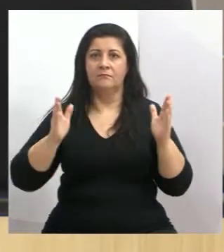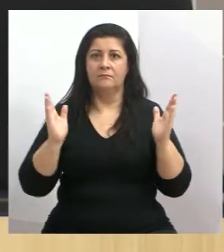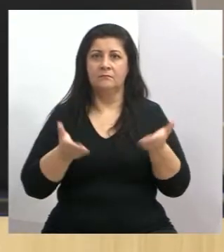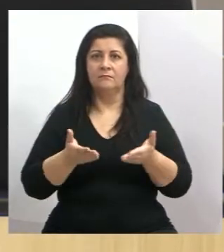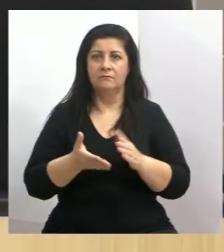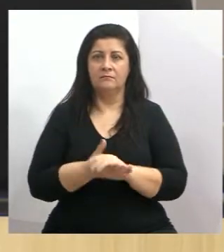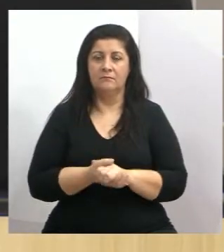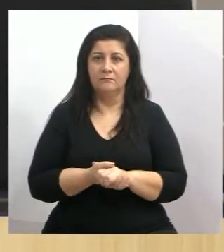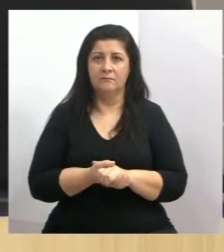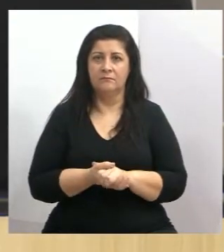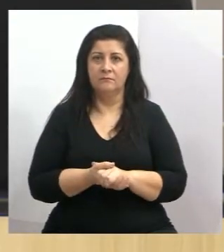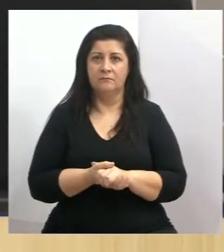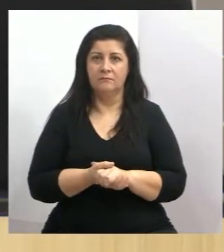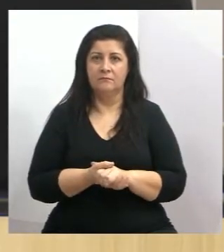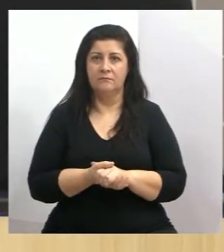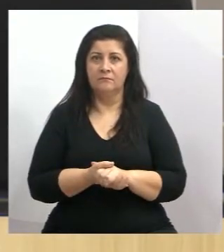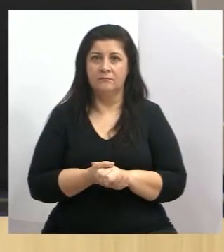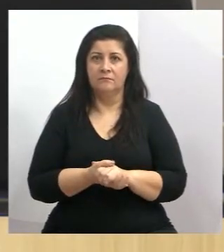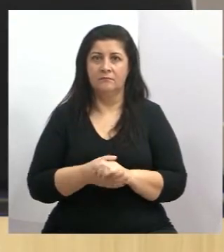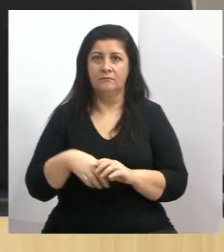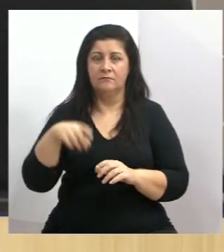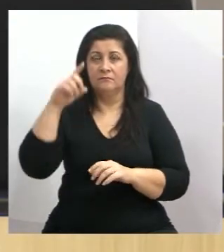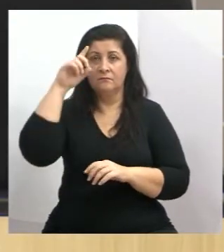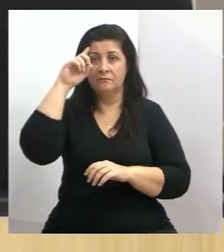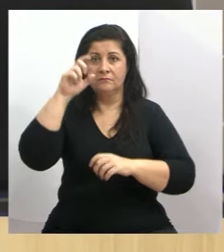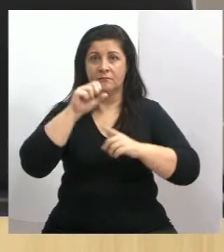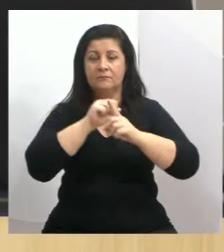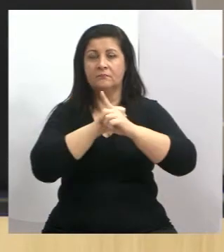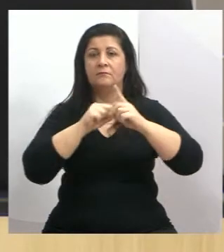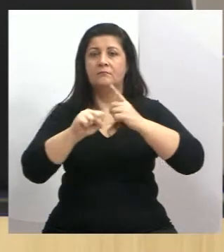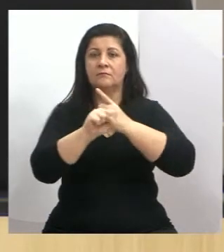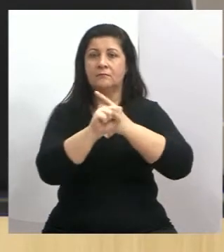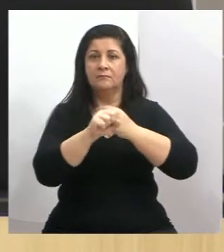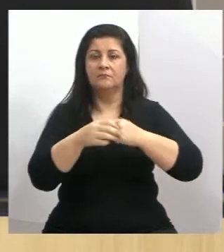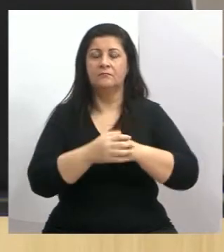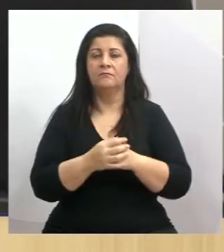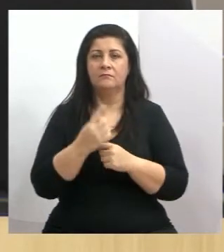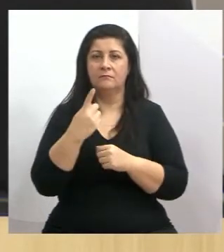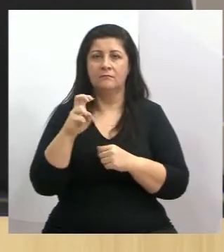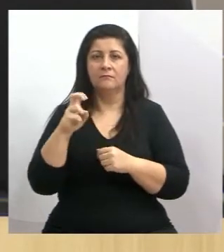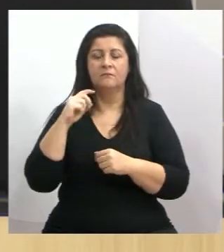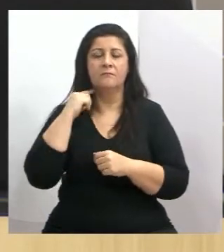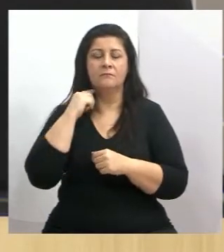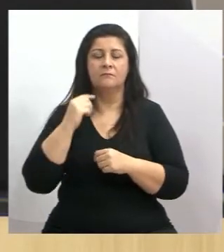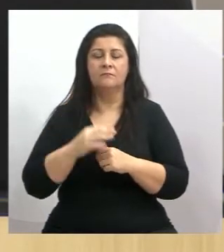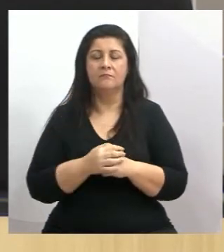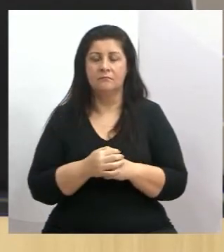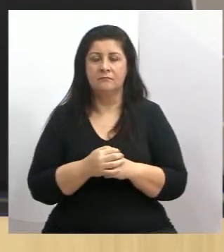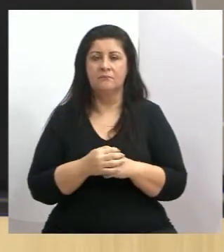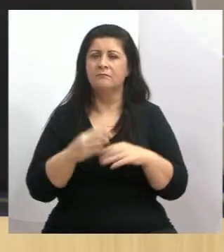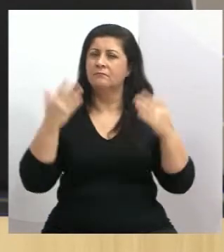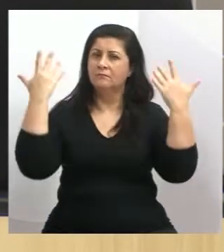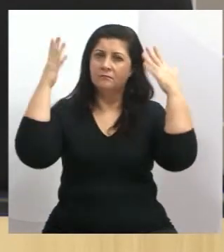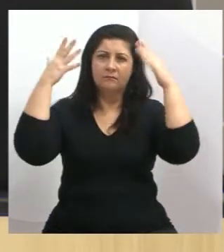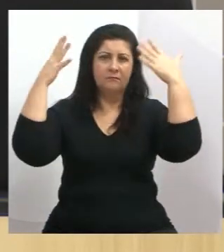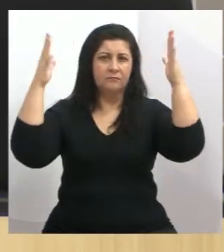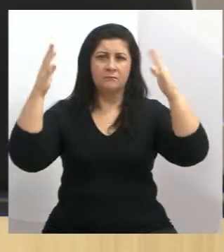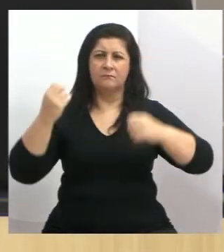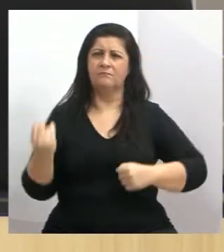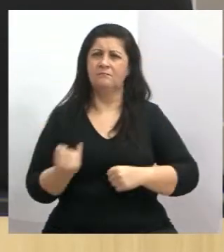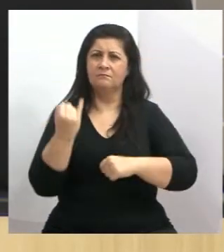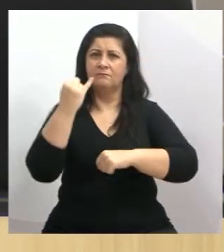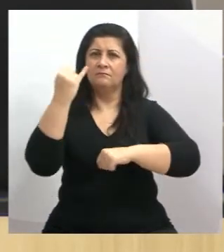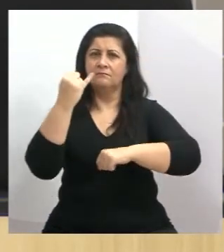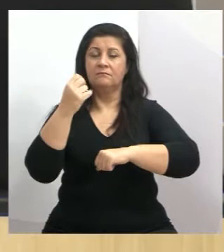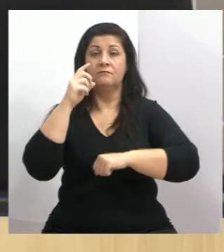o registro do transcurso do dia do assistente social 15 de Maio apresentamos sincera homenagem diante da grande